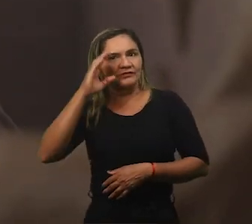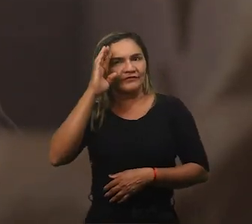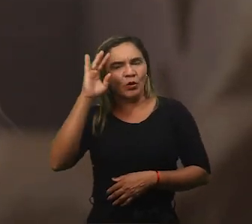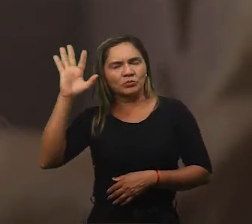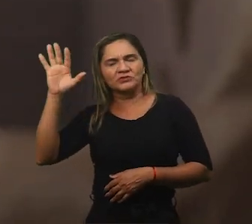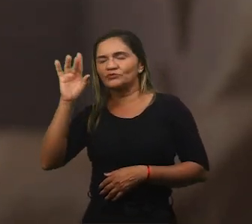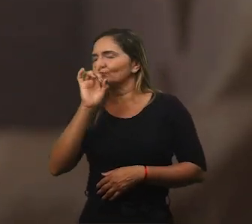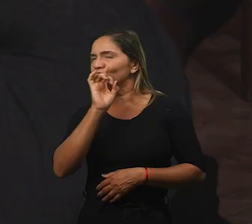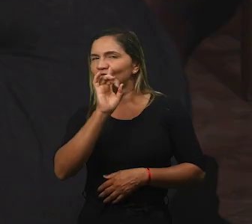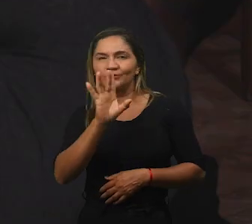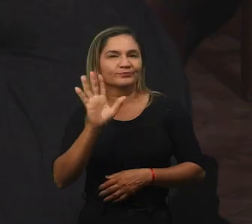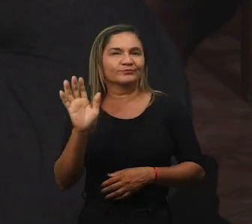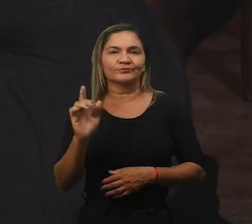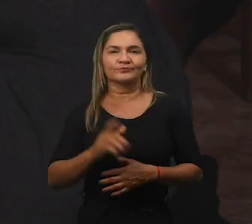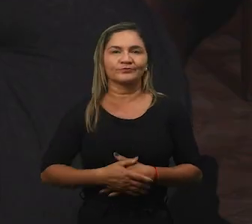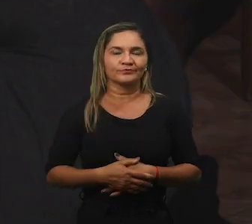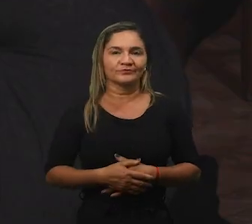Só um sonho.